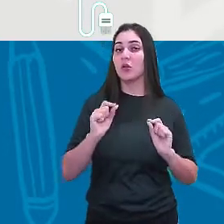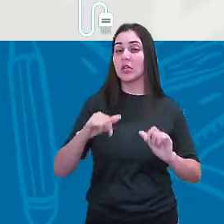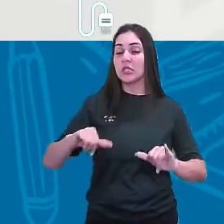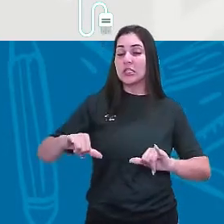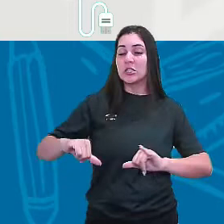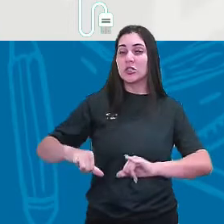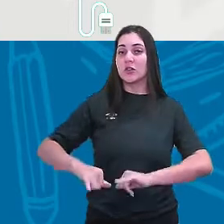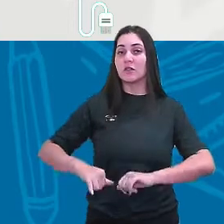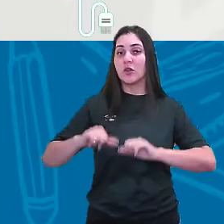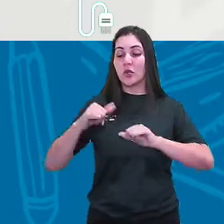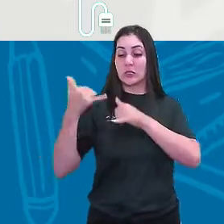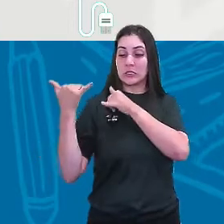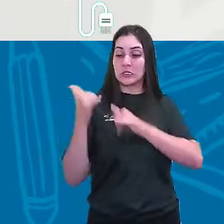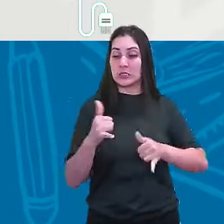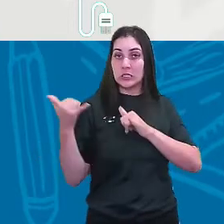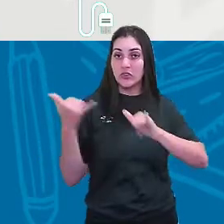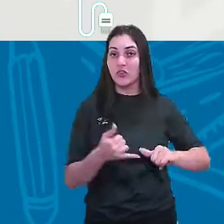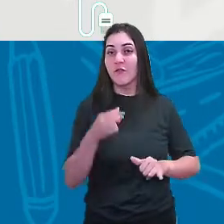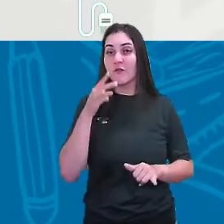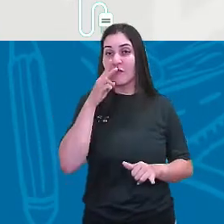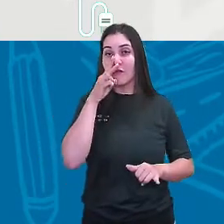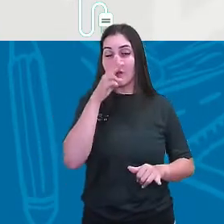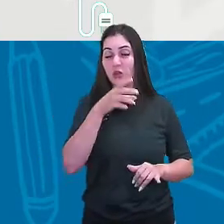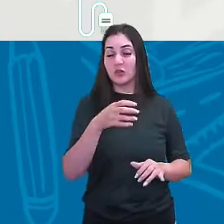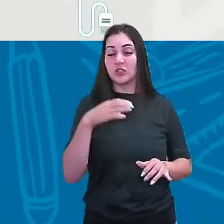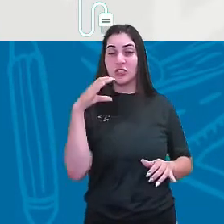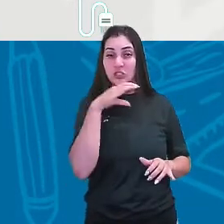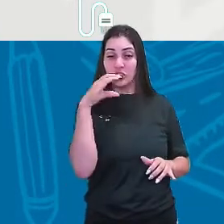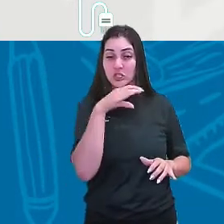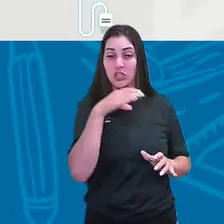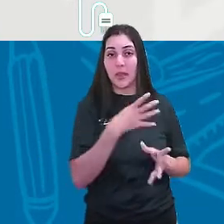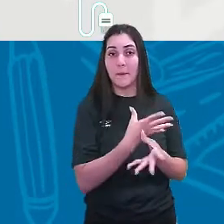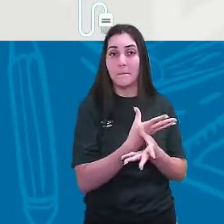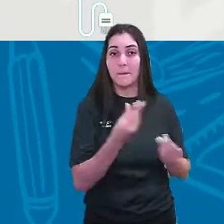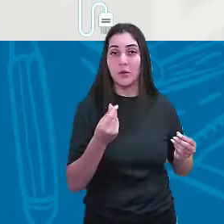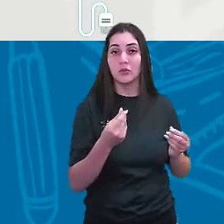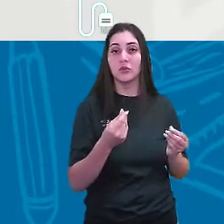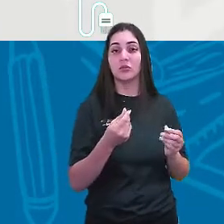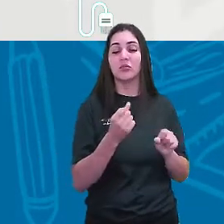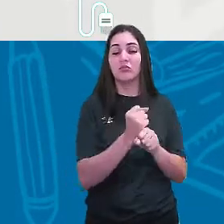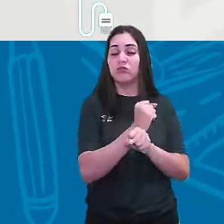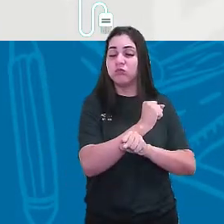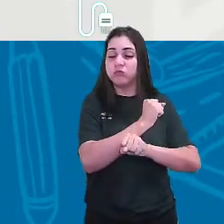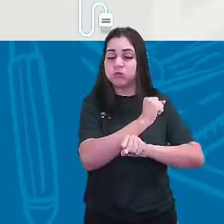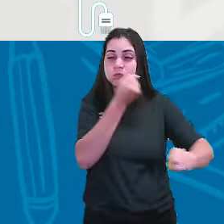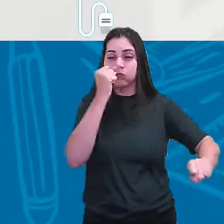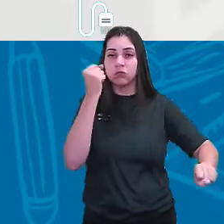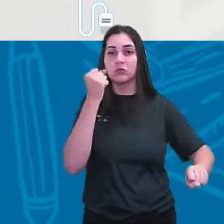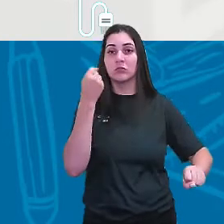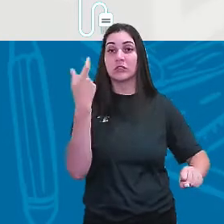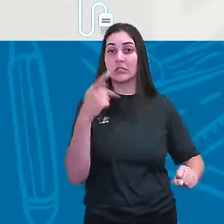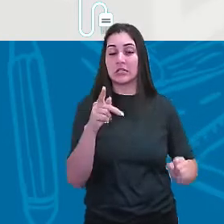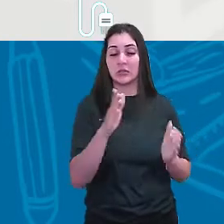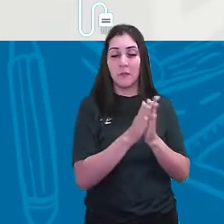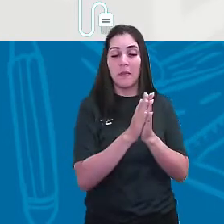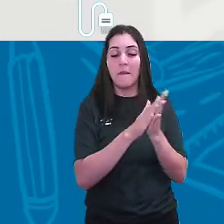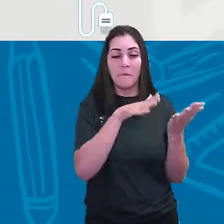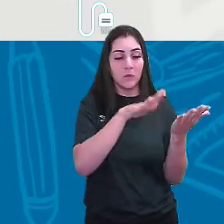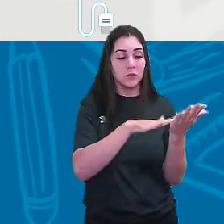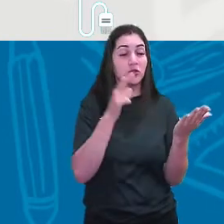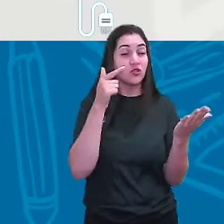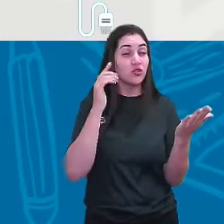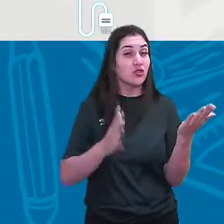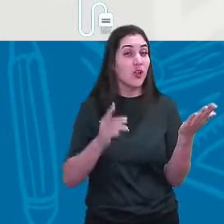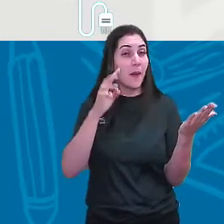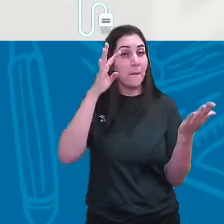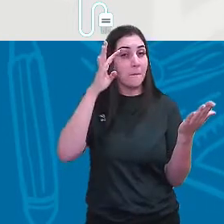uma sobrecarga de energia, ele pode esquentar bastante e ele pode vir a explodir na sua mão. Já imaginou